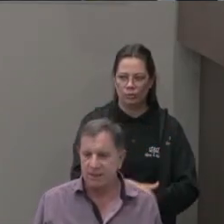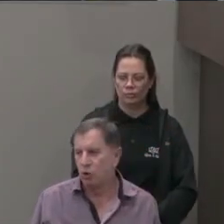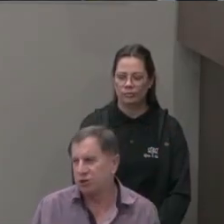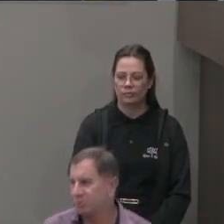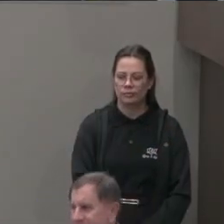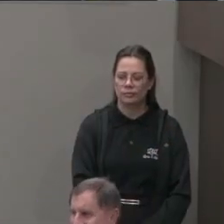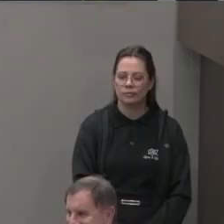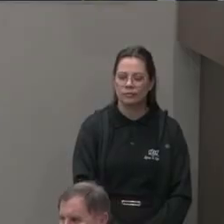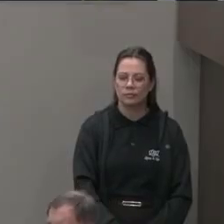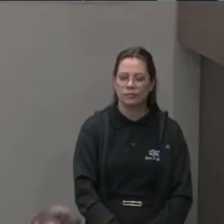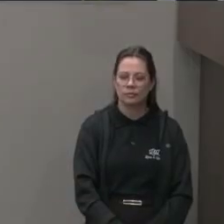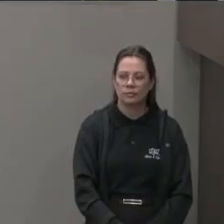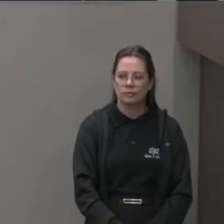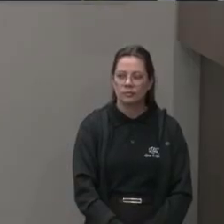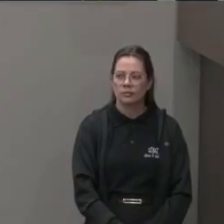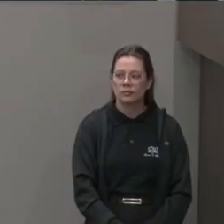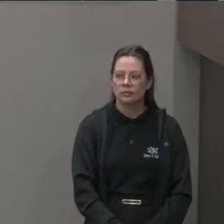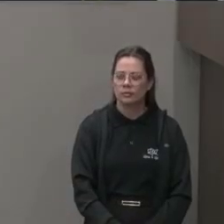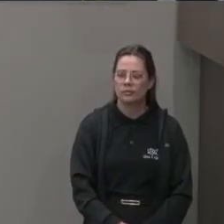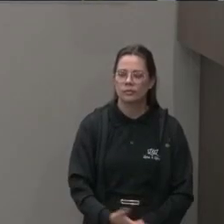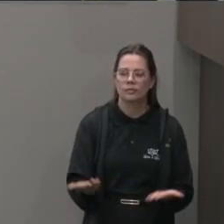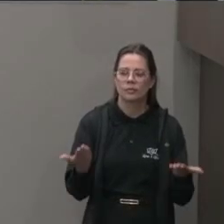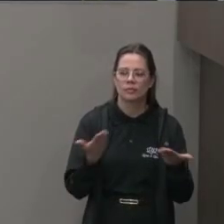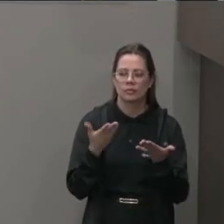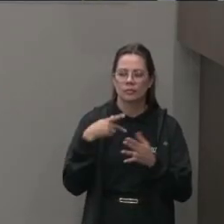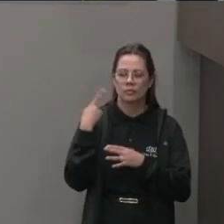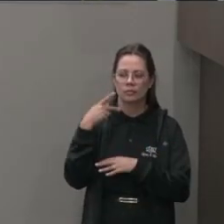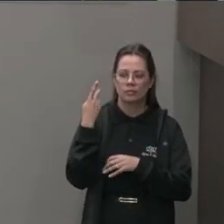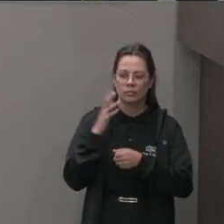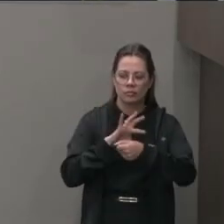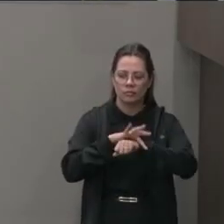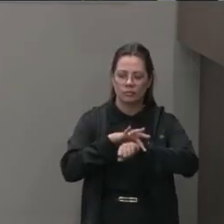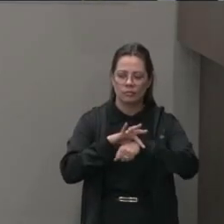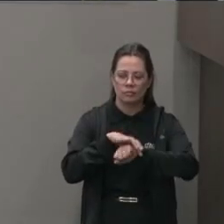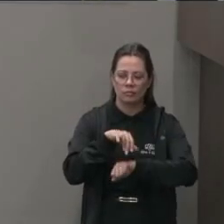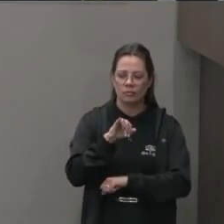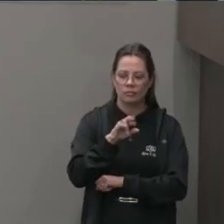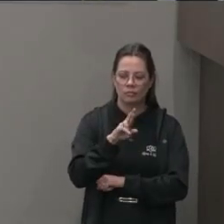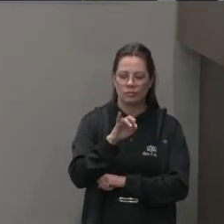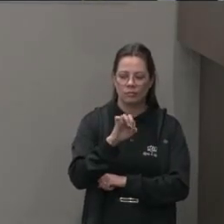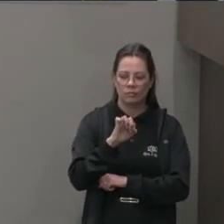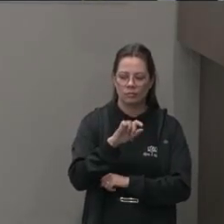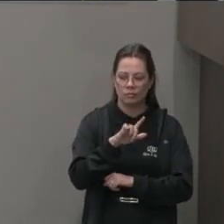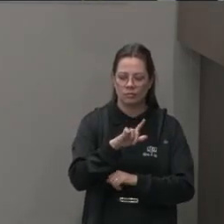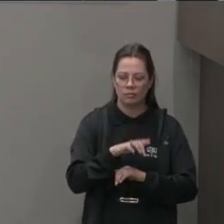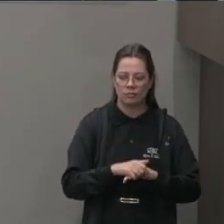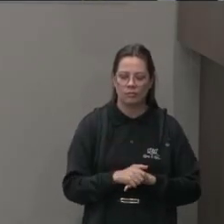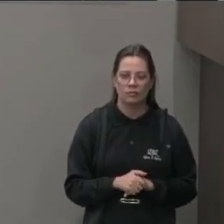Próximo vereador Iriel Saquete.